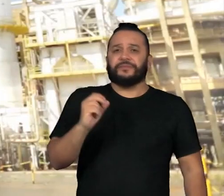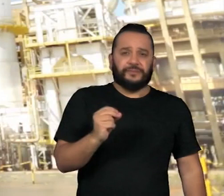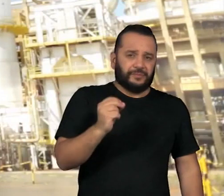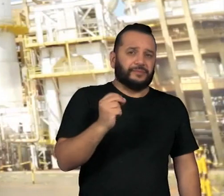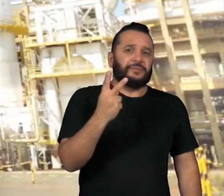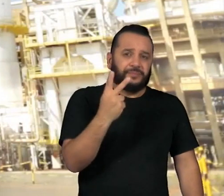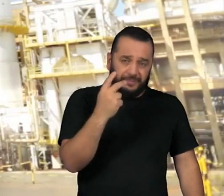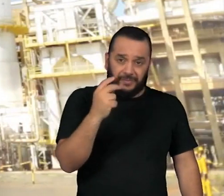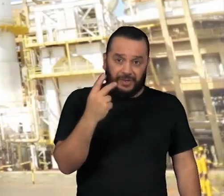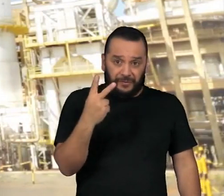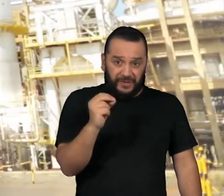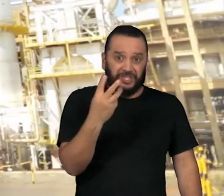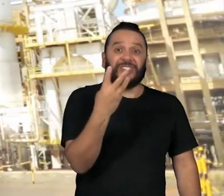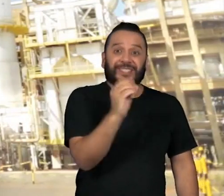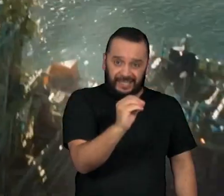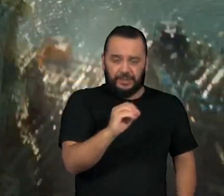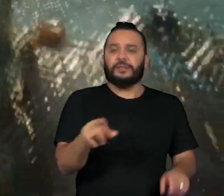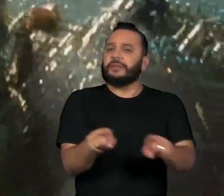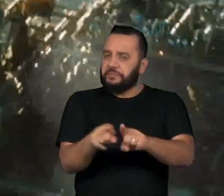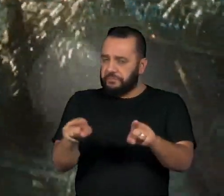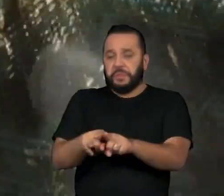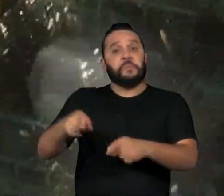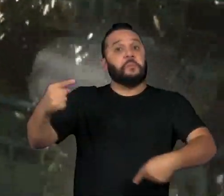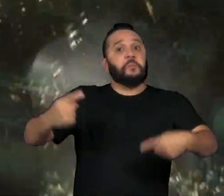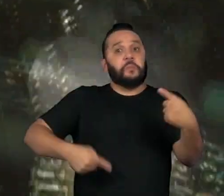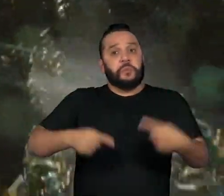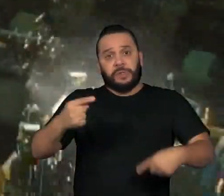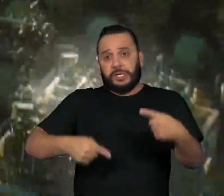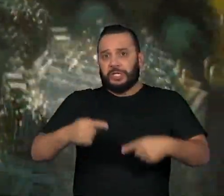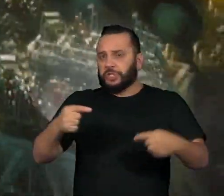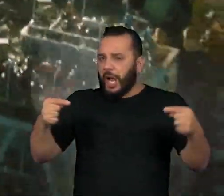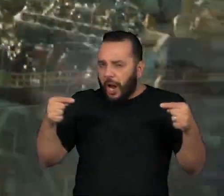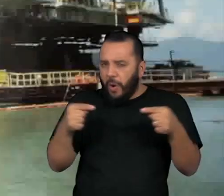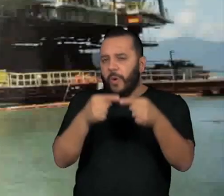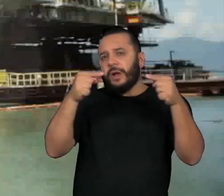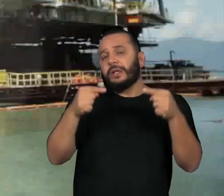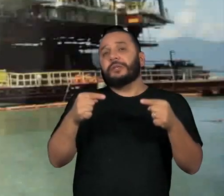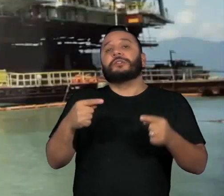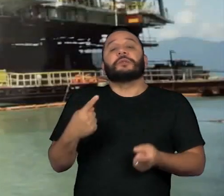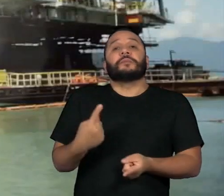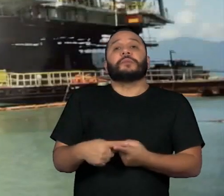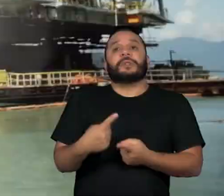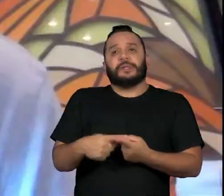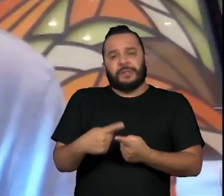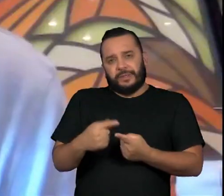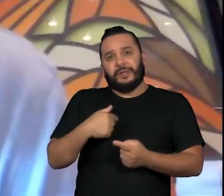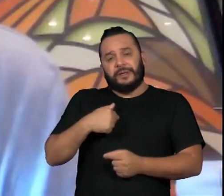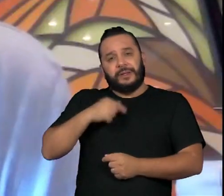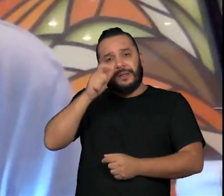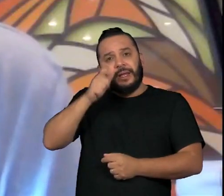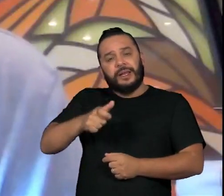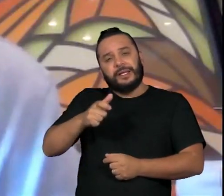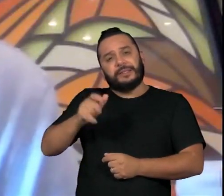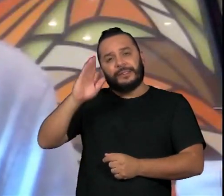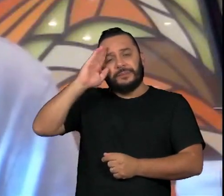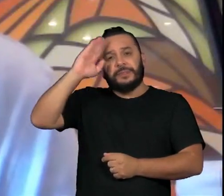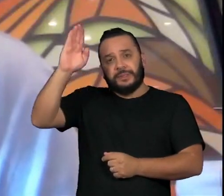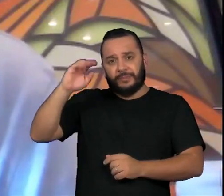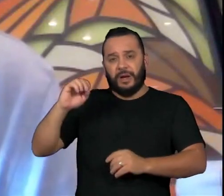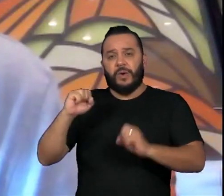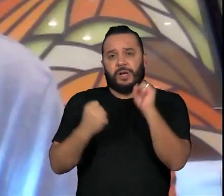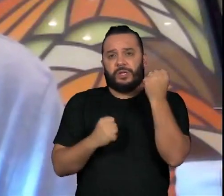implementar políticas coerentes onde o interesse principal não seja das indústrias de petróleo, mas seja o interesse